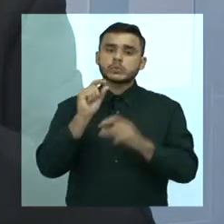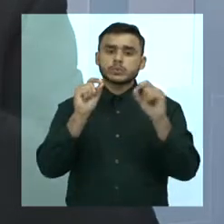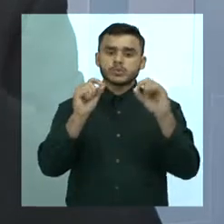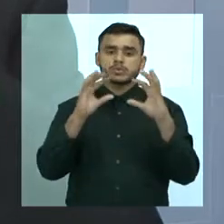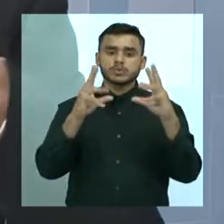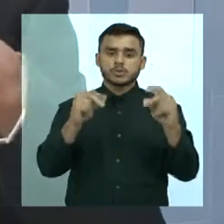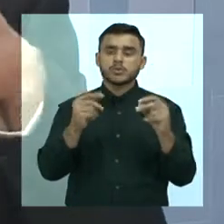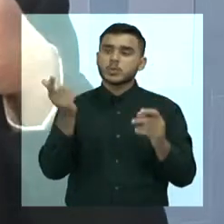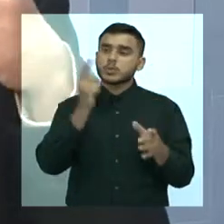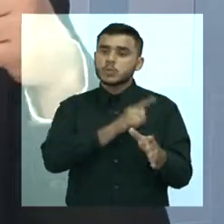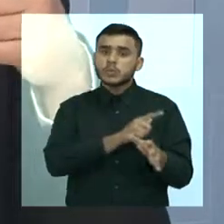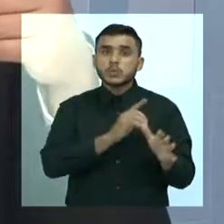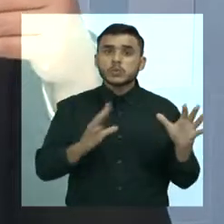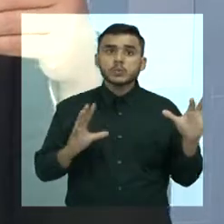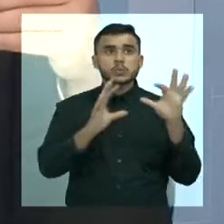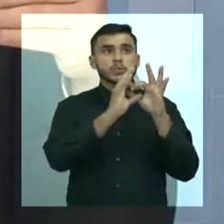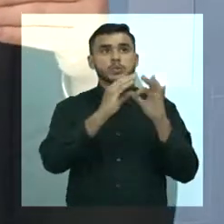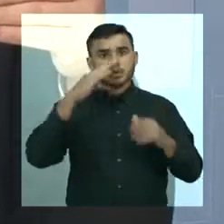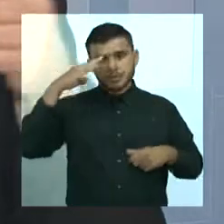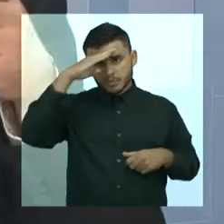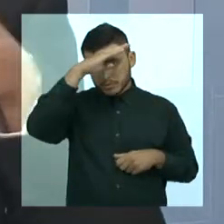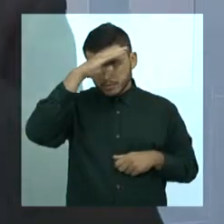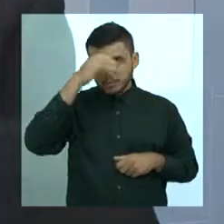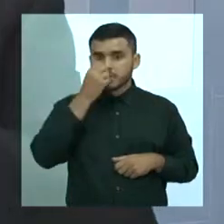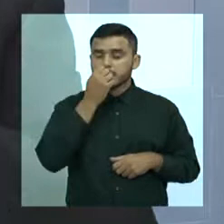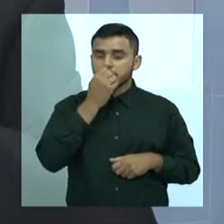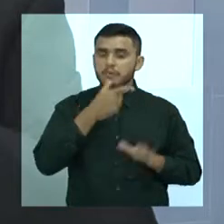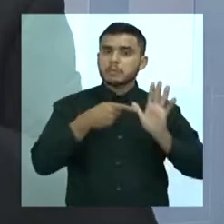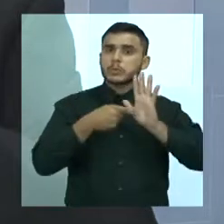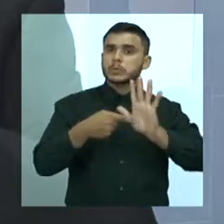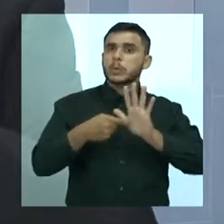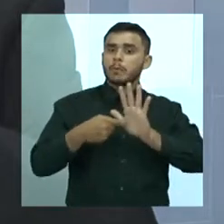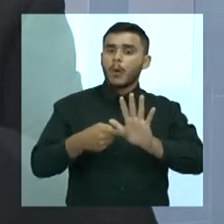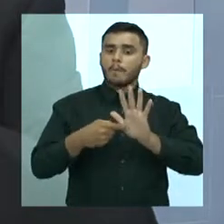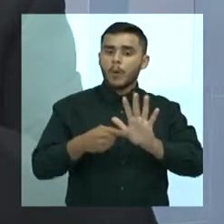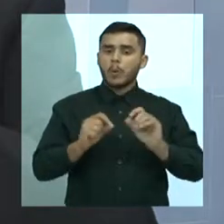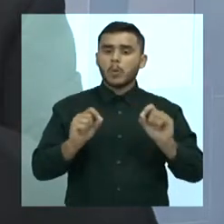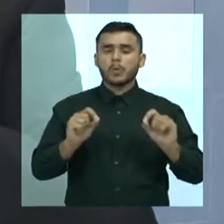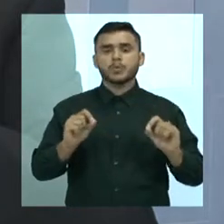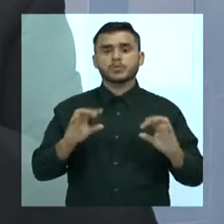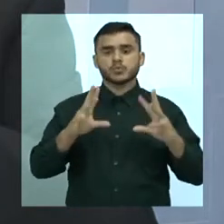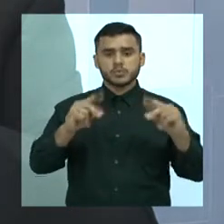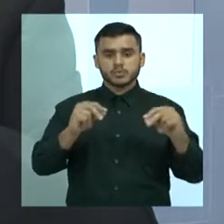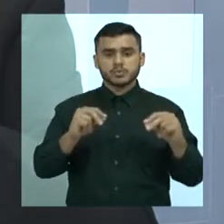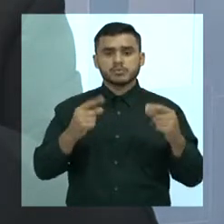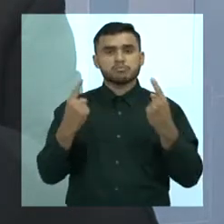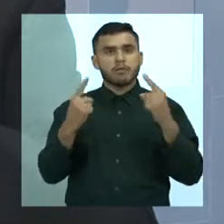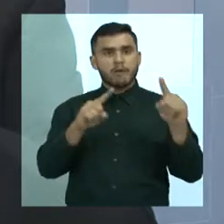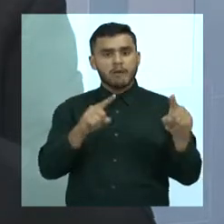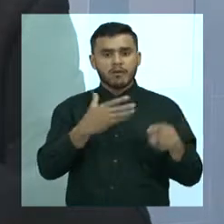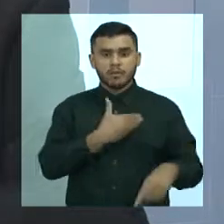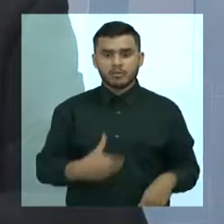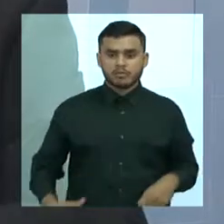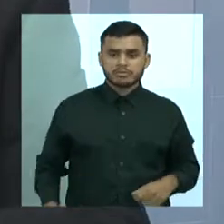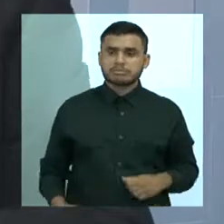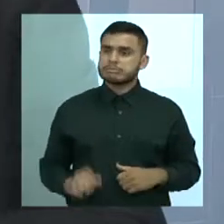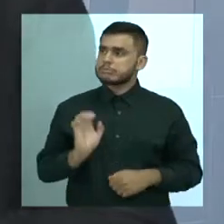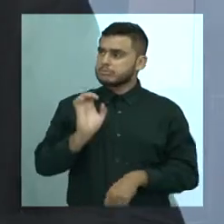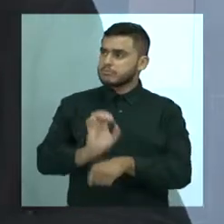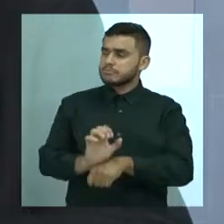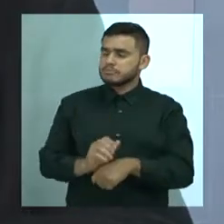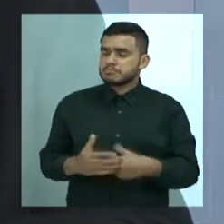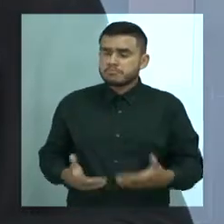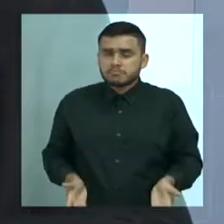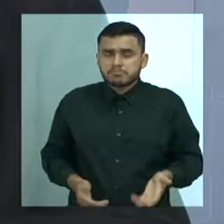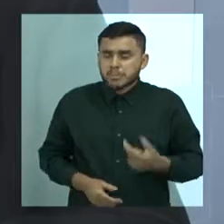um blocão, que iria fazer muita zoada em relação à administração estadual. Paulo, o que eu